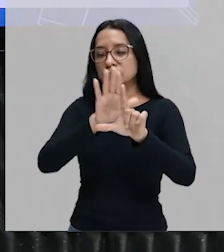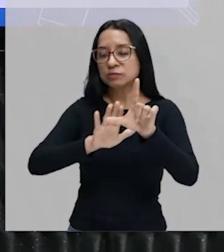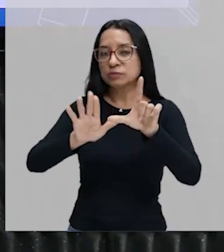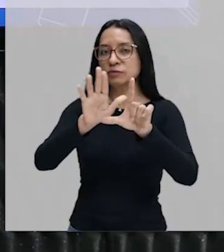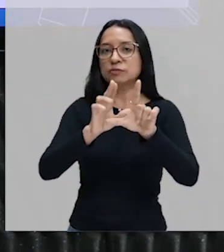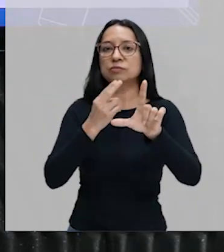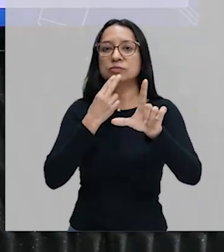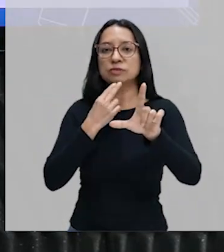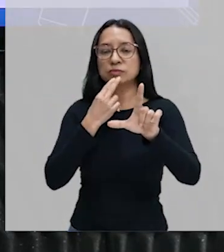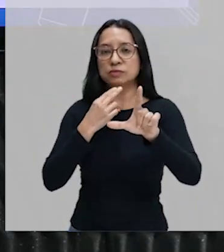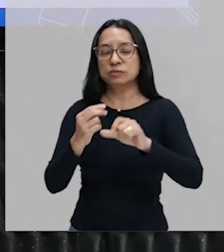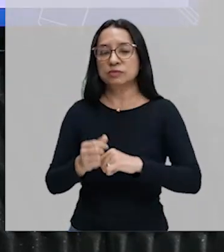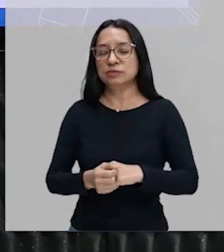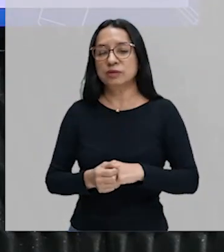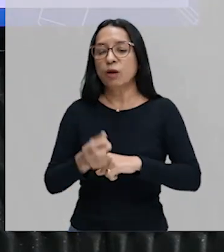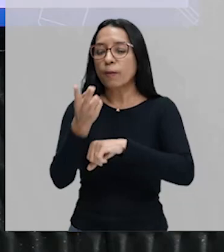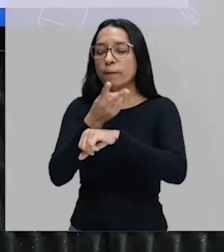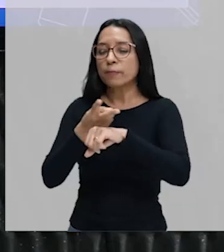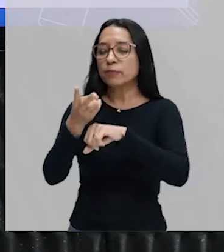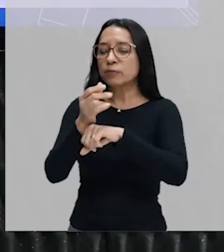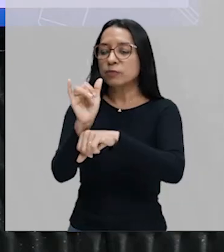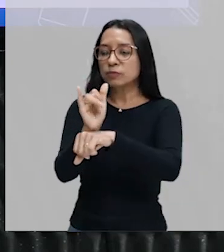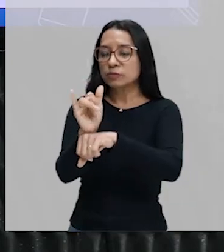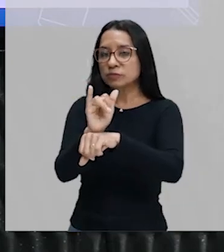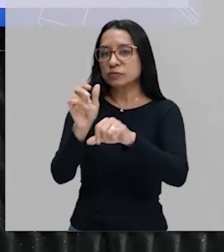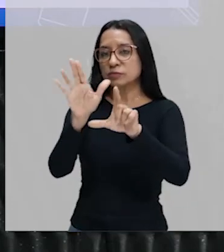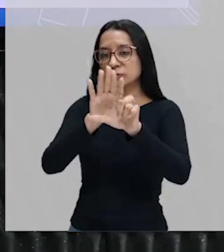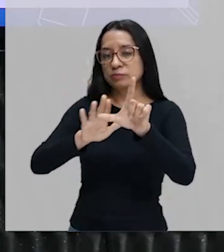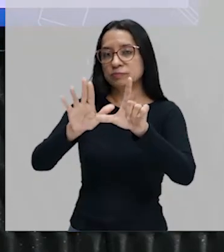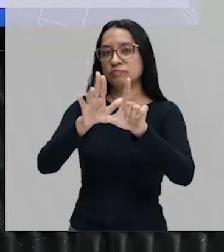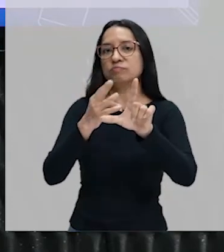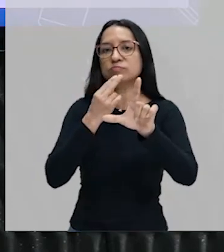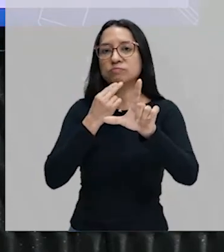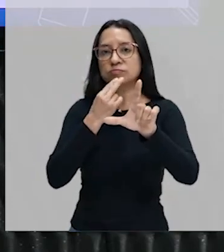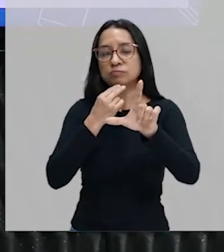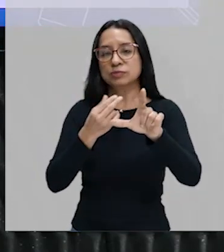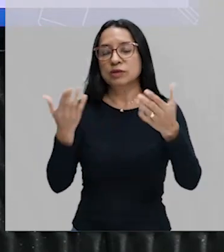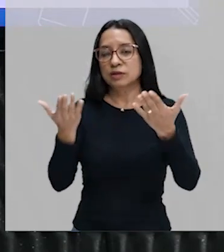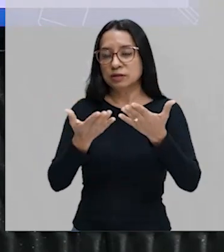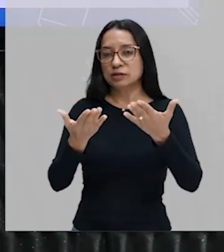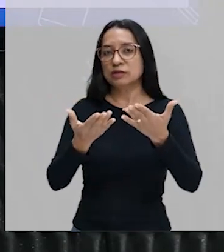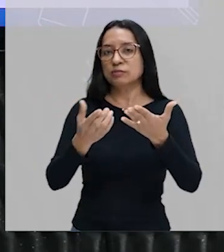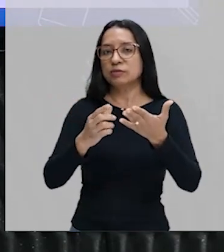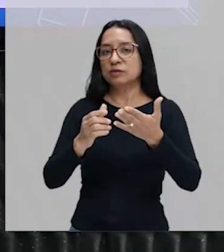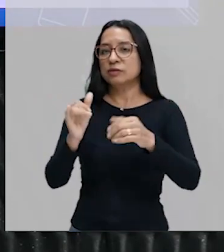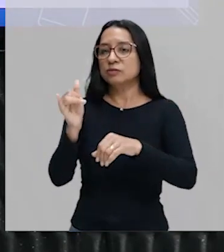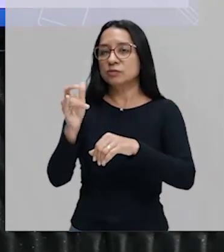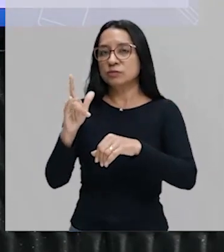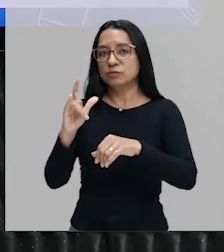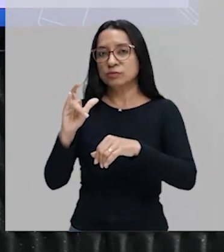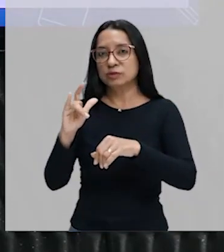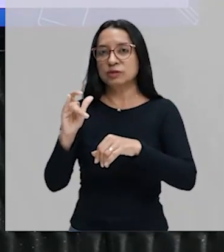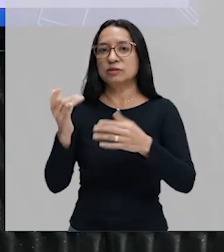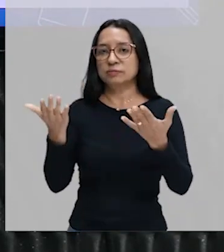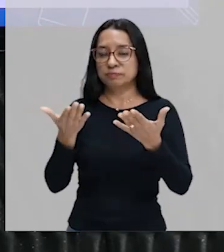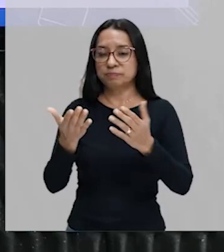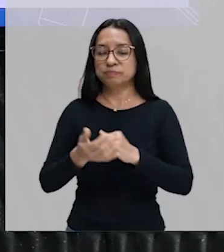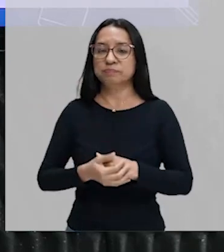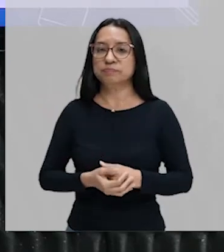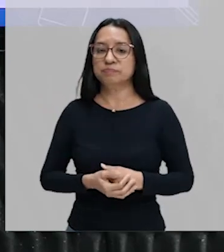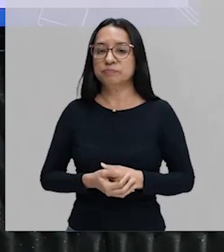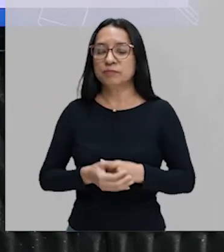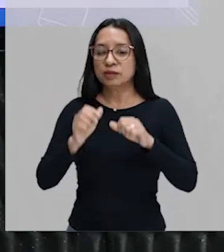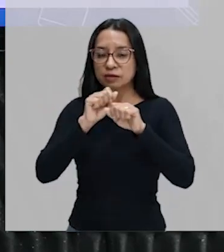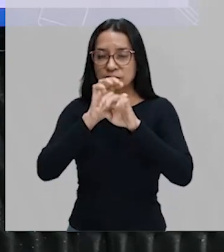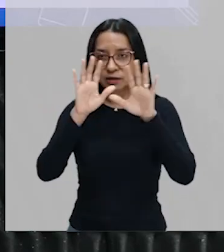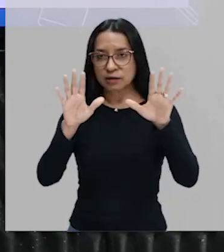plataforma Gonçalves Dias, tá certo? Procura lá, YouTube Plataforma Gonçalves Dias. Também estamos no Instagram, galera, tá certo? E claro, tem